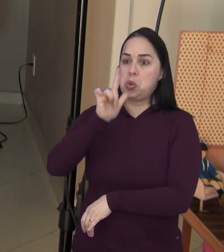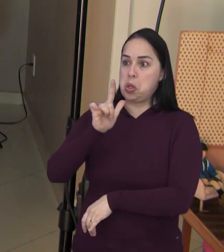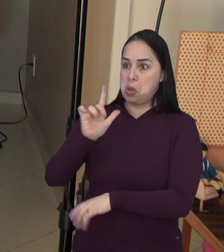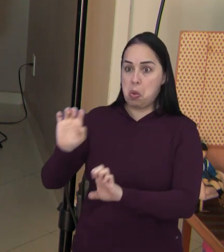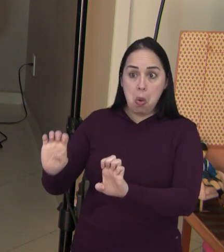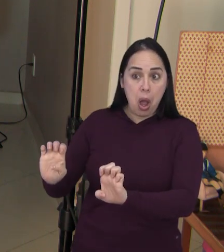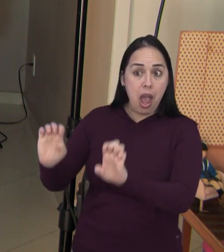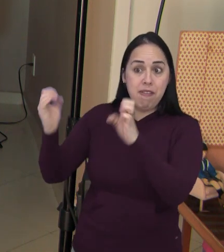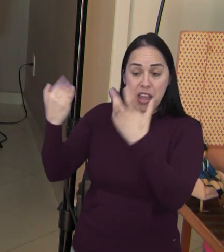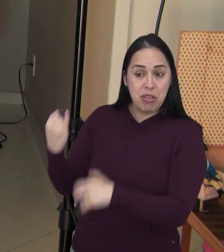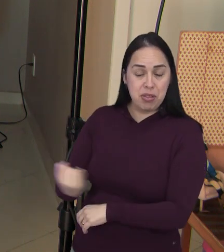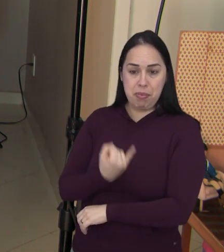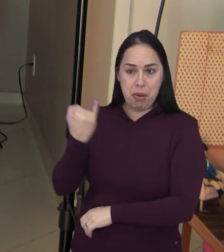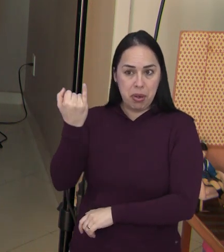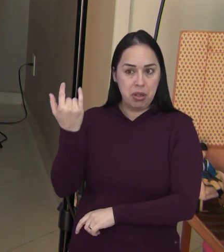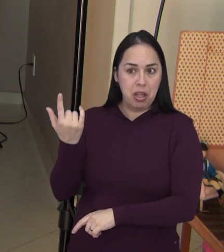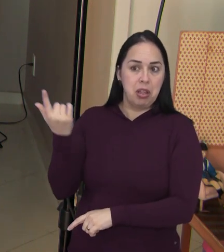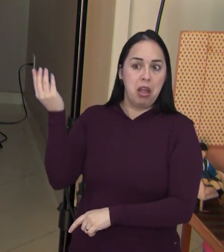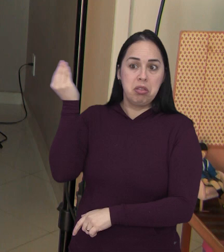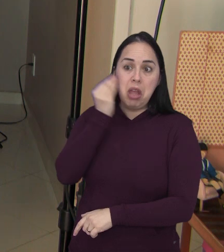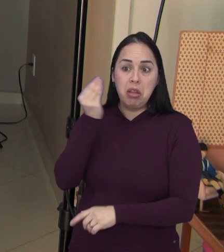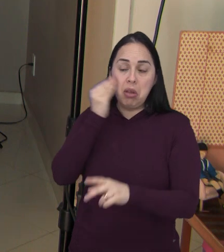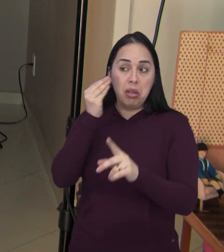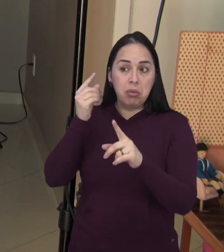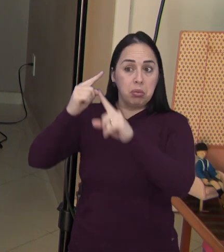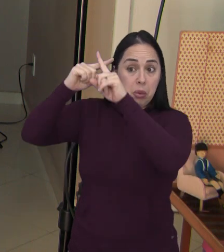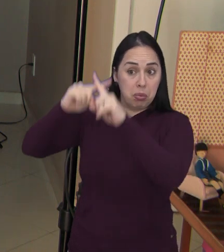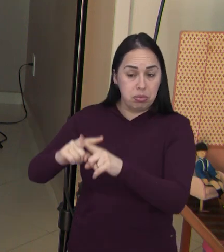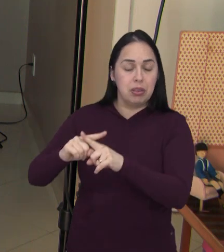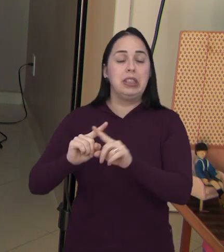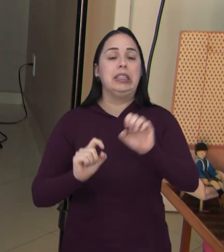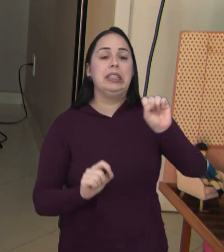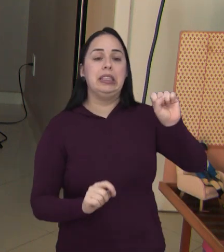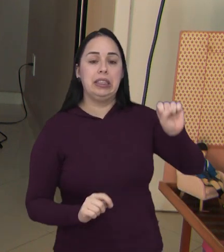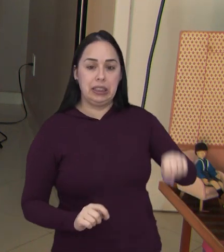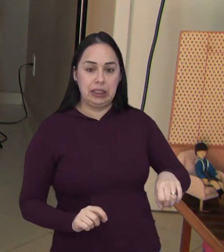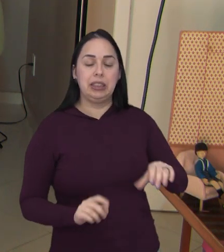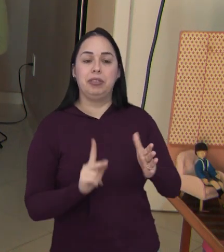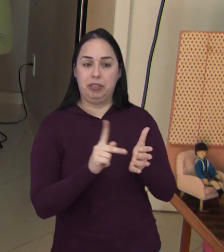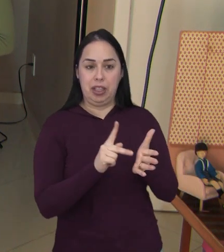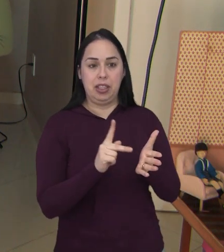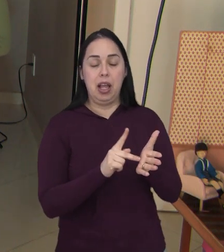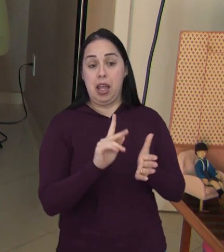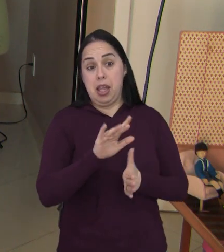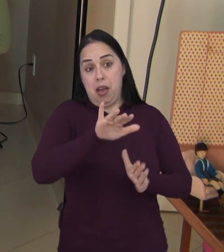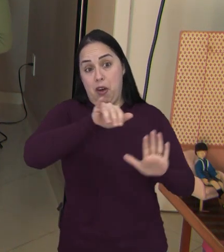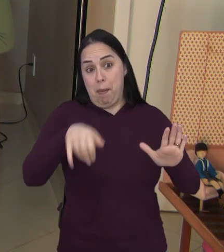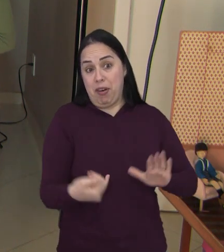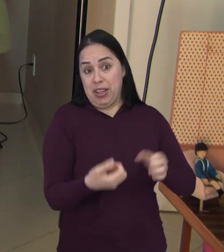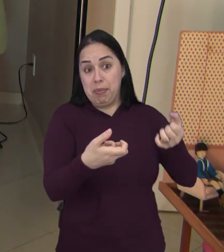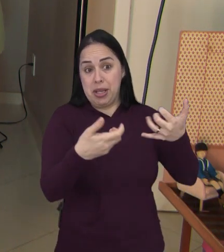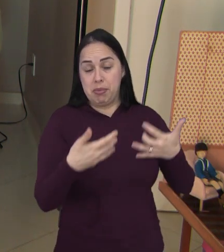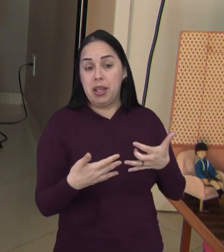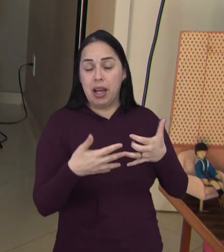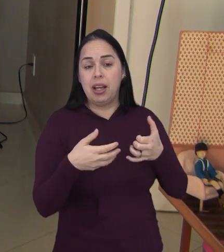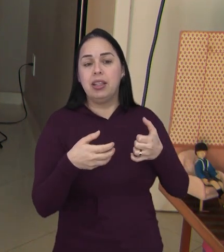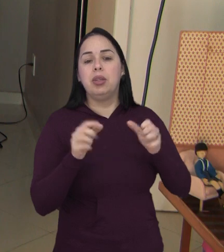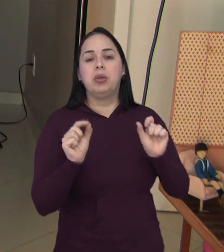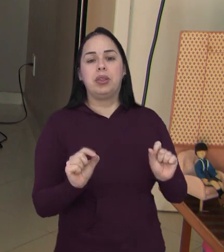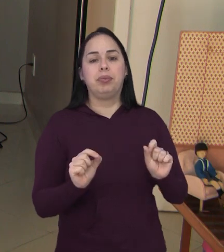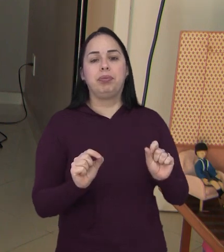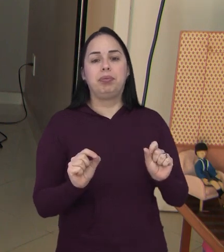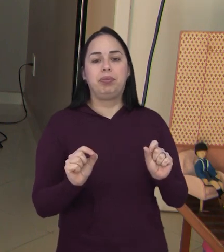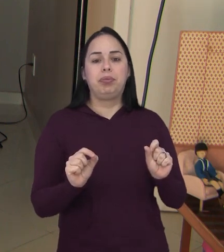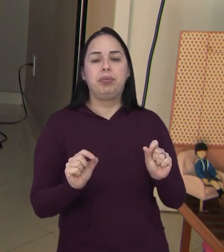festivais importantes, né? Tá concorrendo aí. Exatamente. A gente, aliás, aproveitando, eu gosto muito de citar